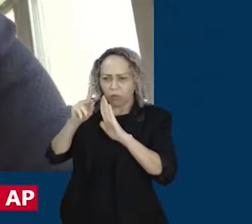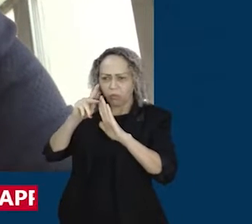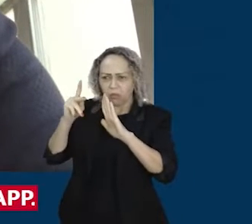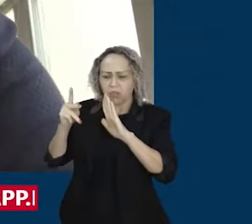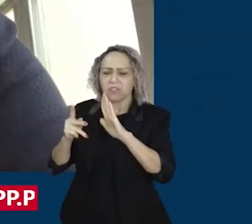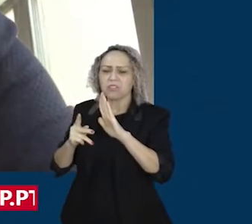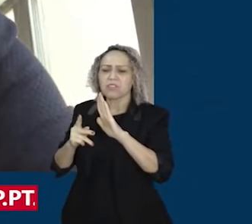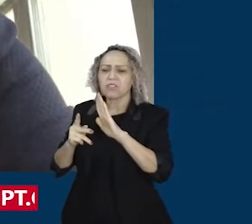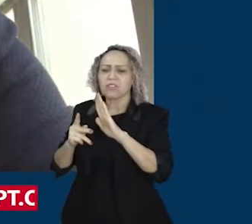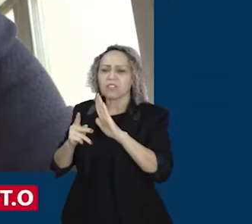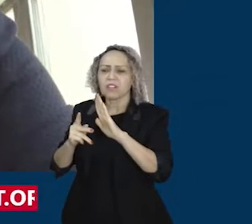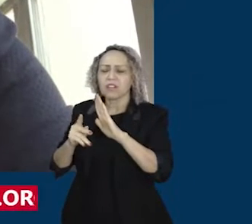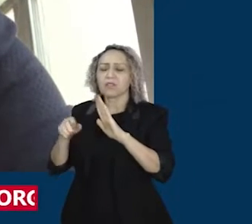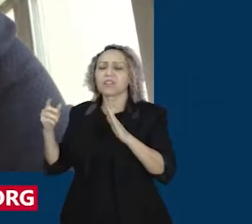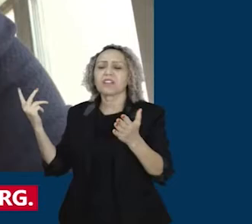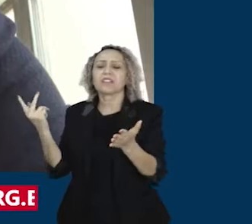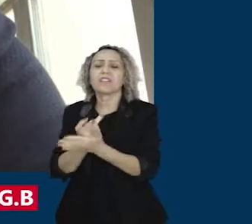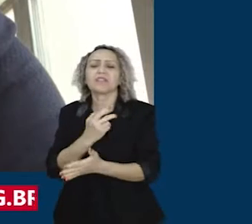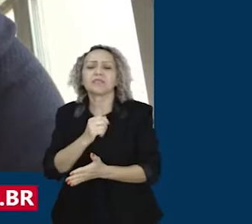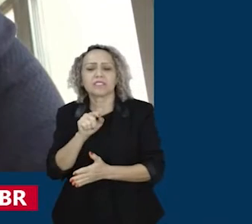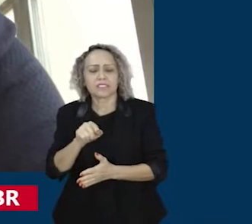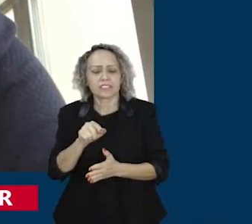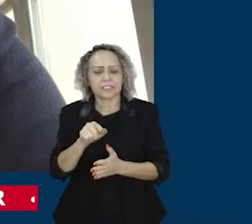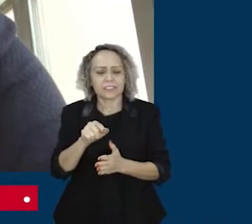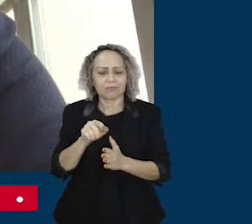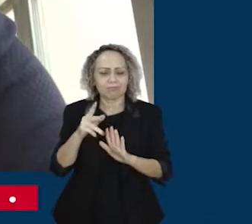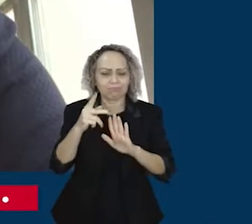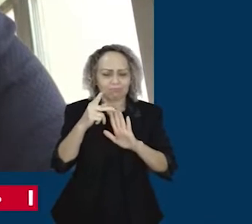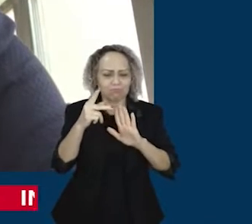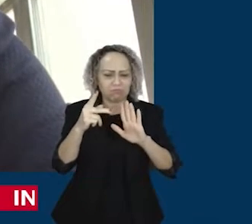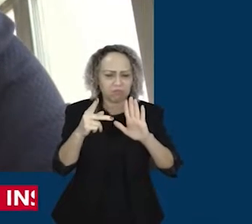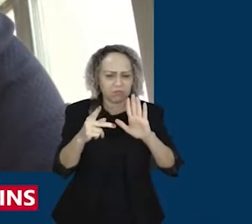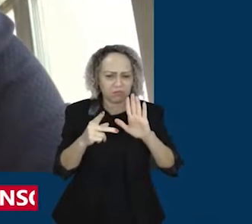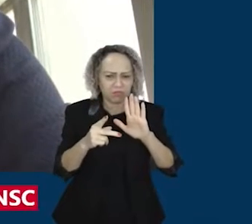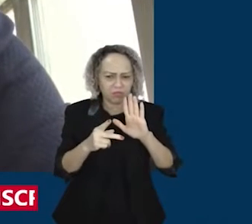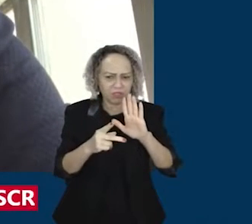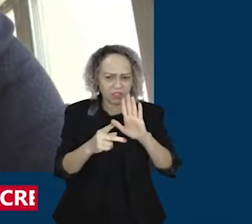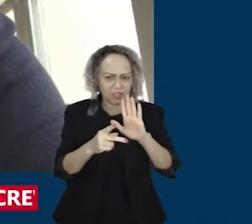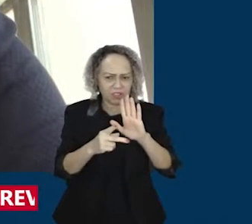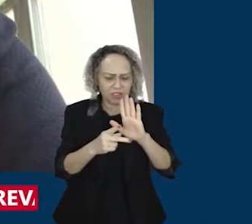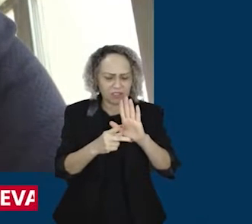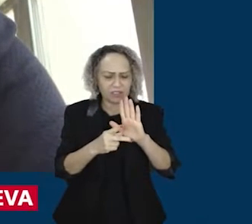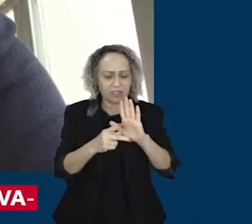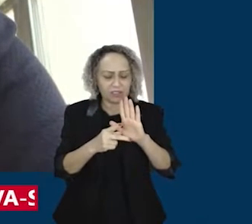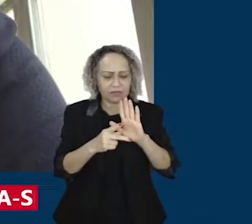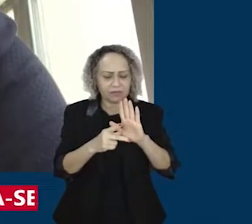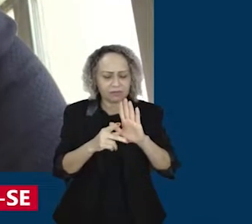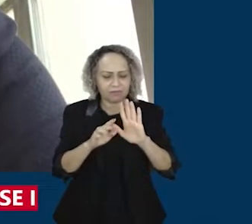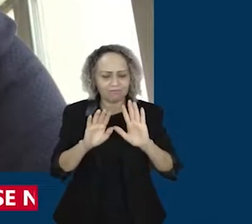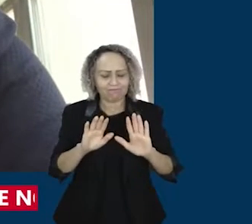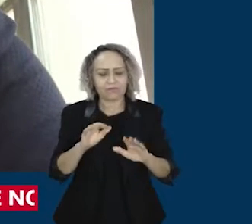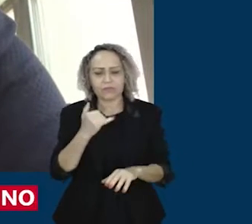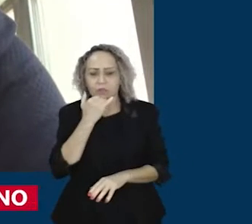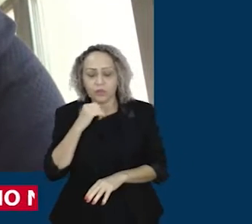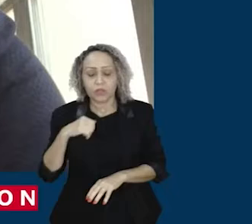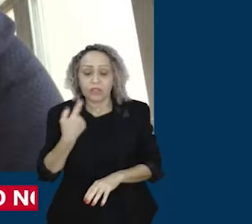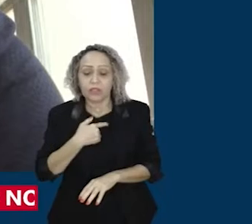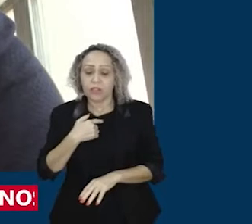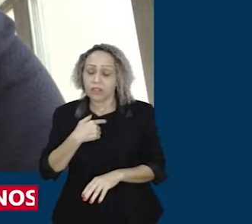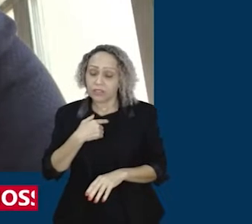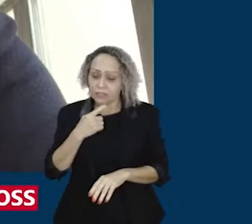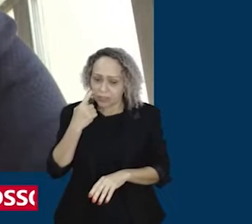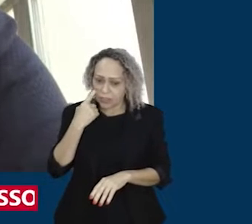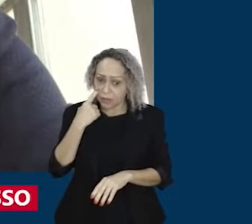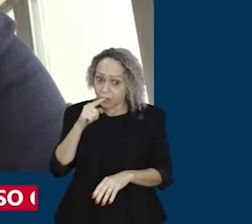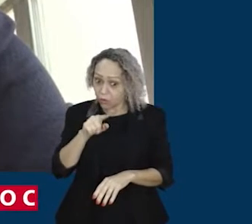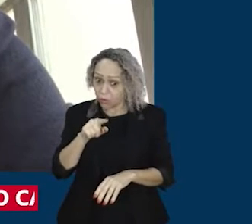eleitoreira, demagógica, casuística e desastrosa do ponto de vista do Pacto